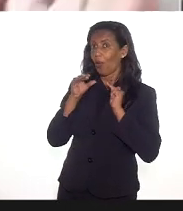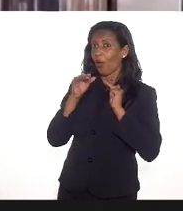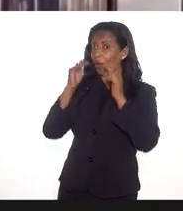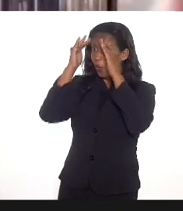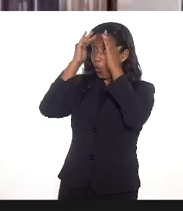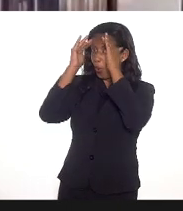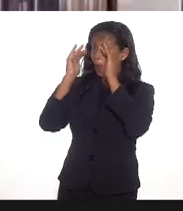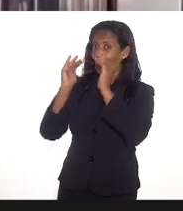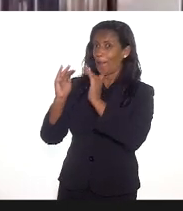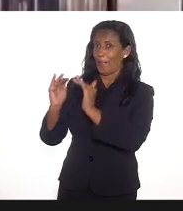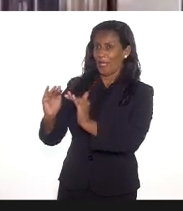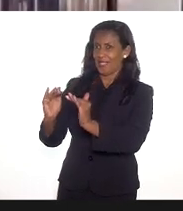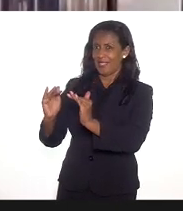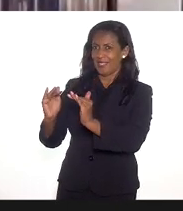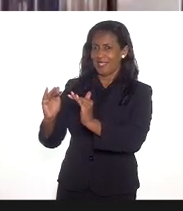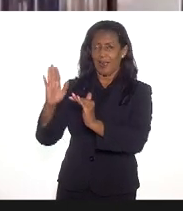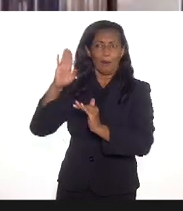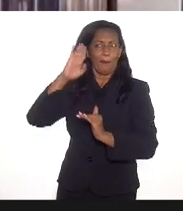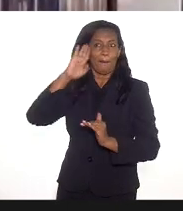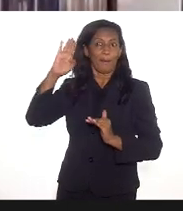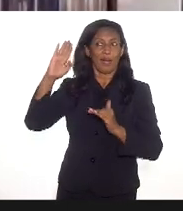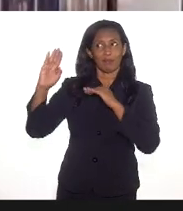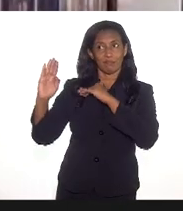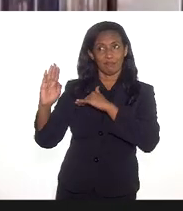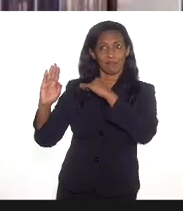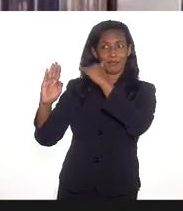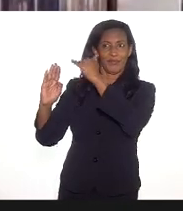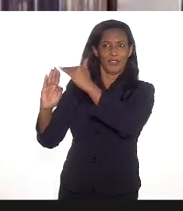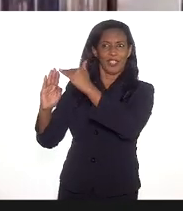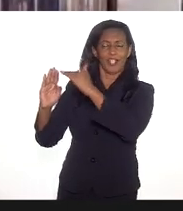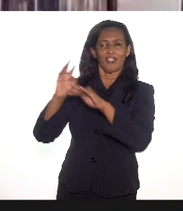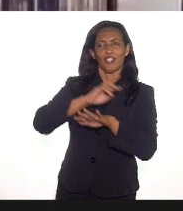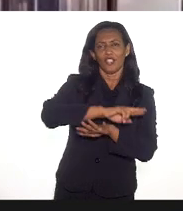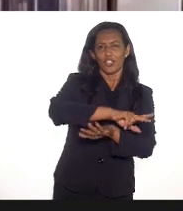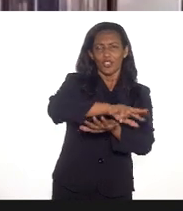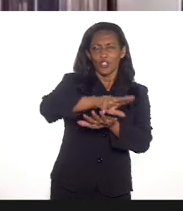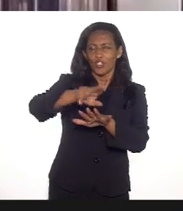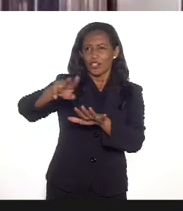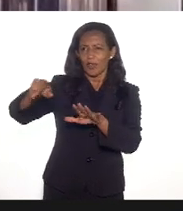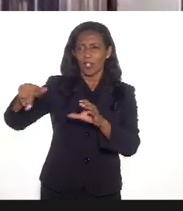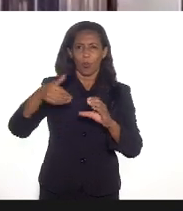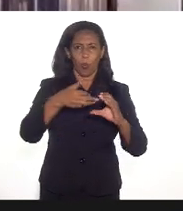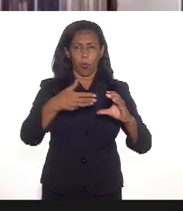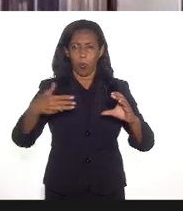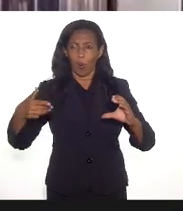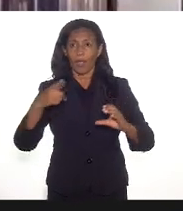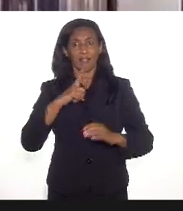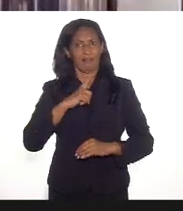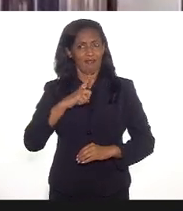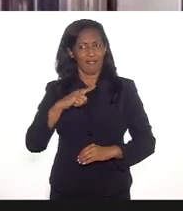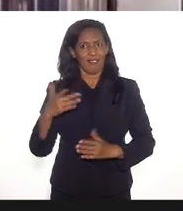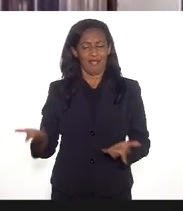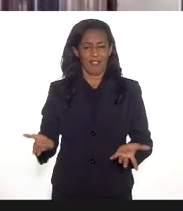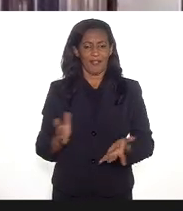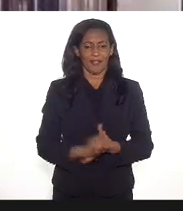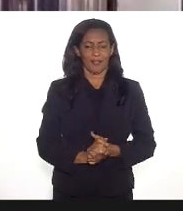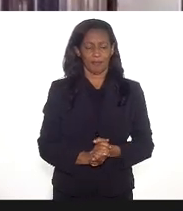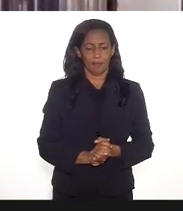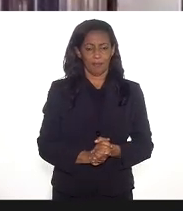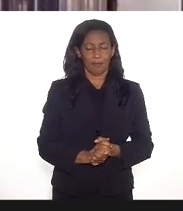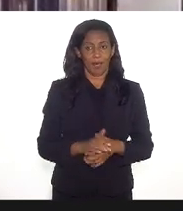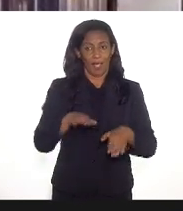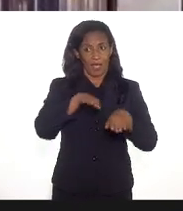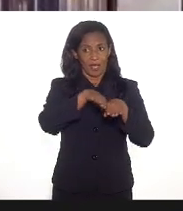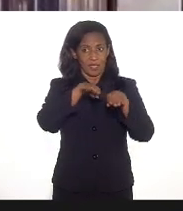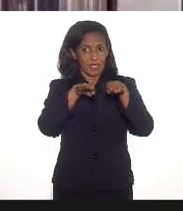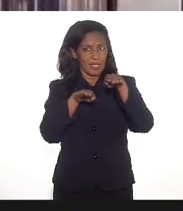obedecendo exatamente esse grau de prioridades dos vários aspectos que eu estou citando aí. A questão das